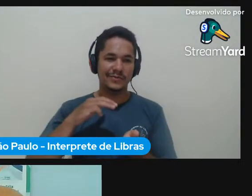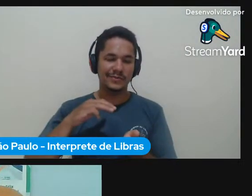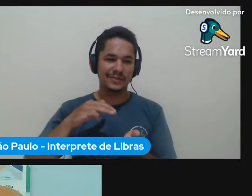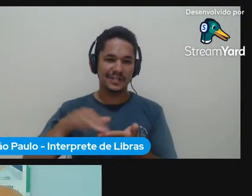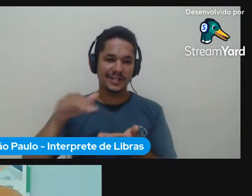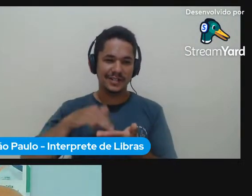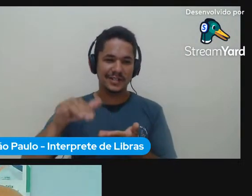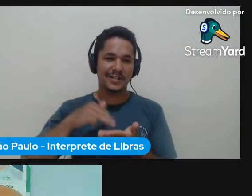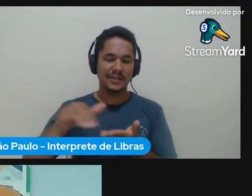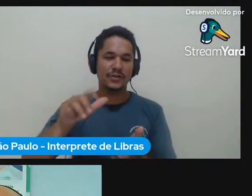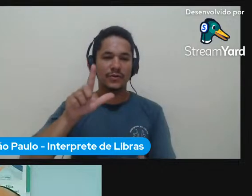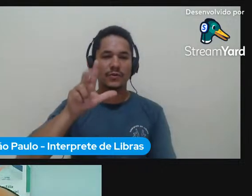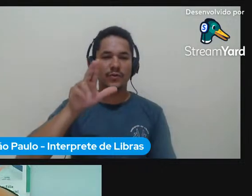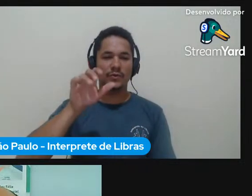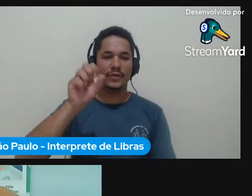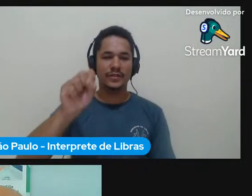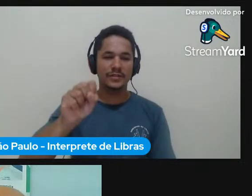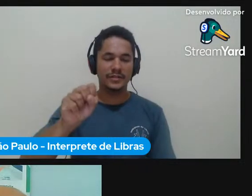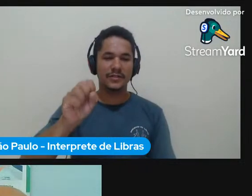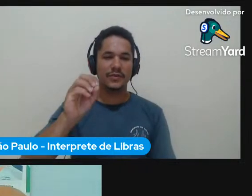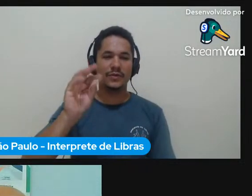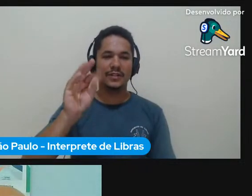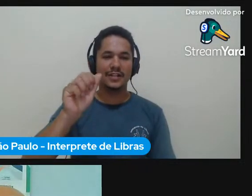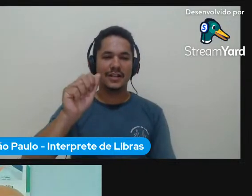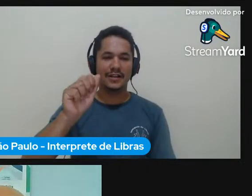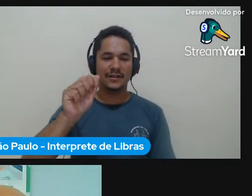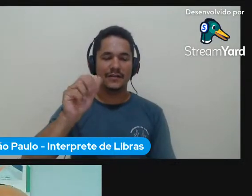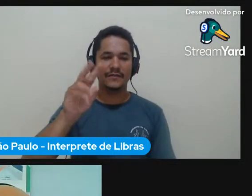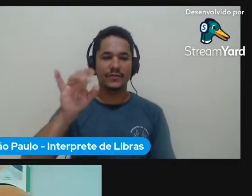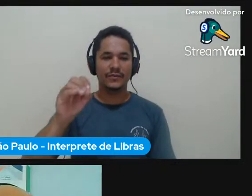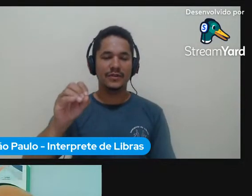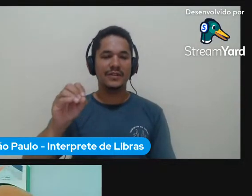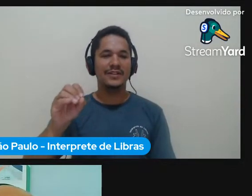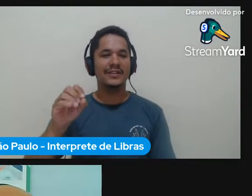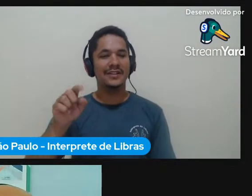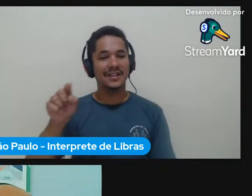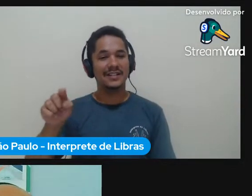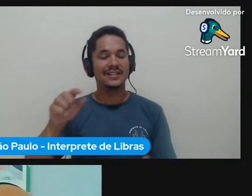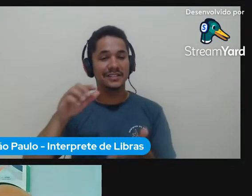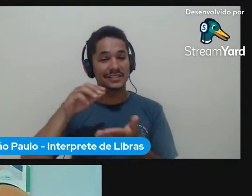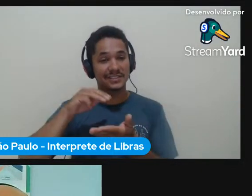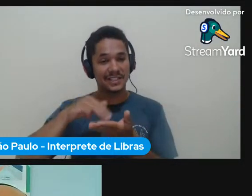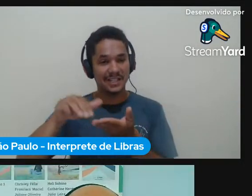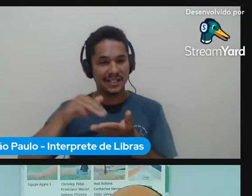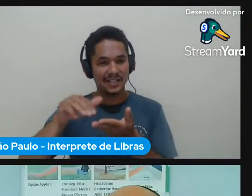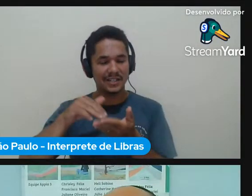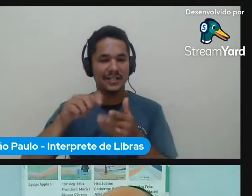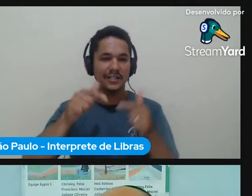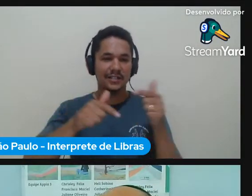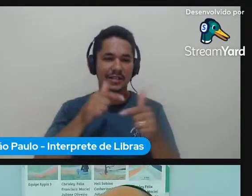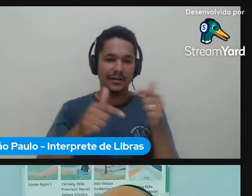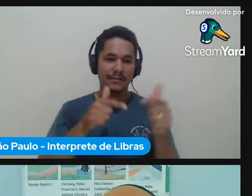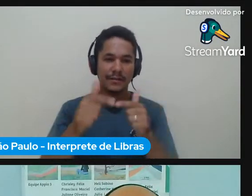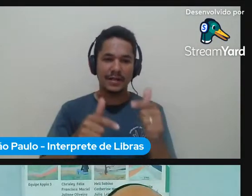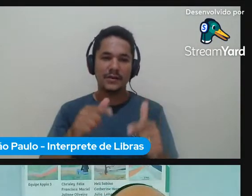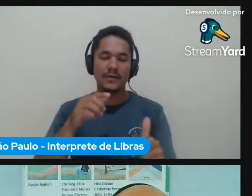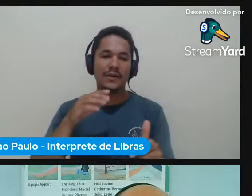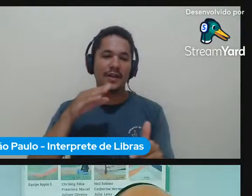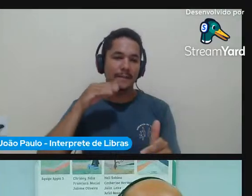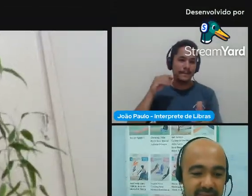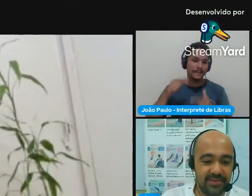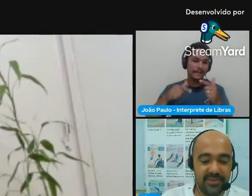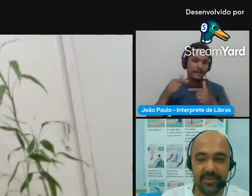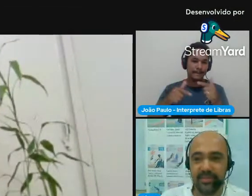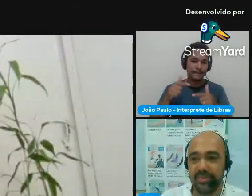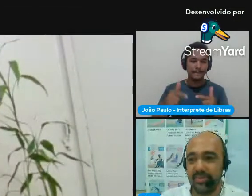da Subsecretaria do Trabalho e Emprego, para falar um pouquinho do panorama do trabalho aqui na cidade de Belo Horizonte. Mais uma vez, boa noite. Obrigado, secretário